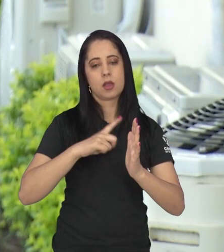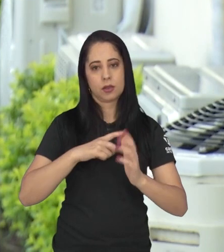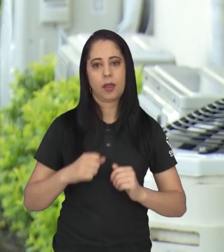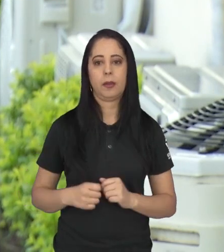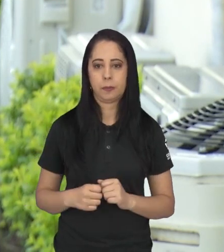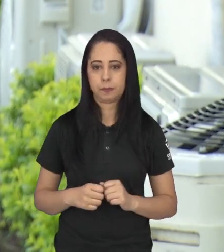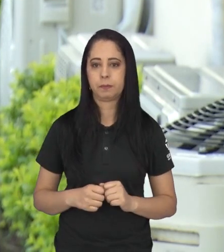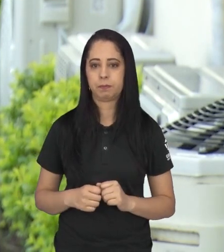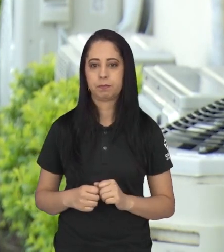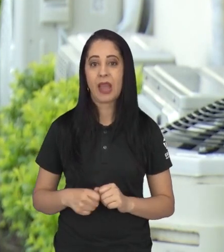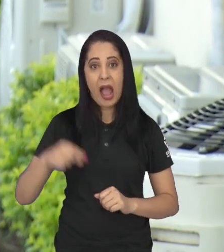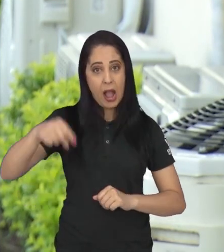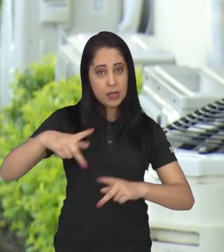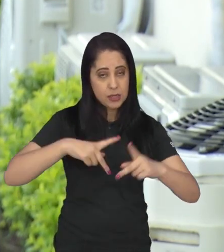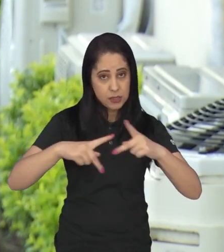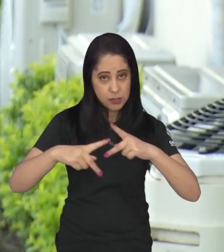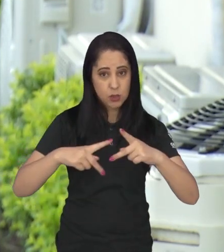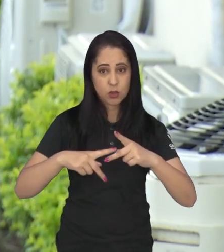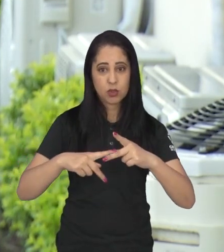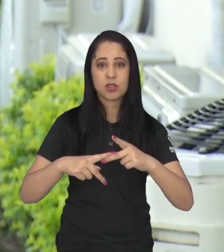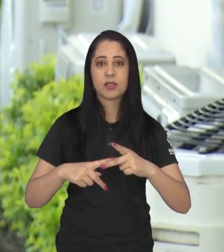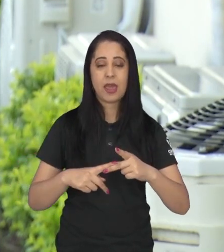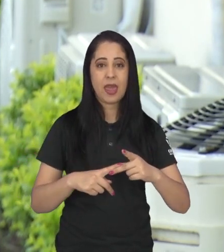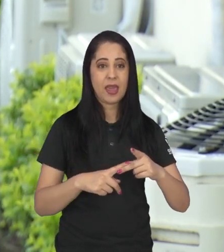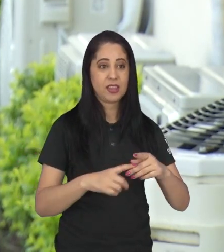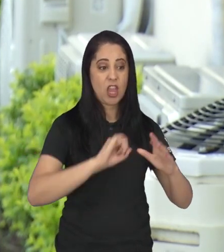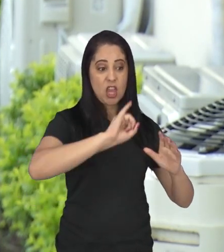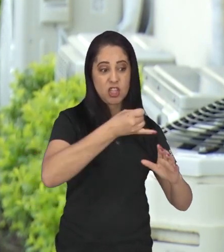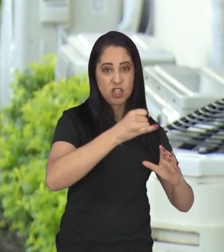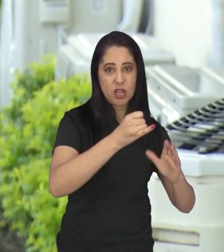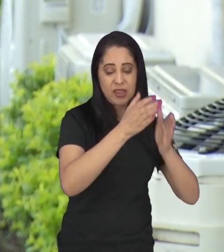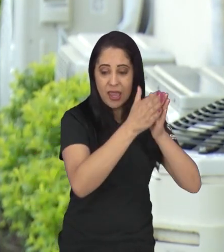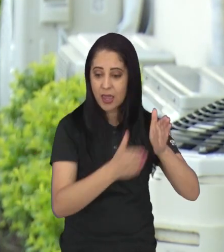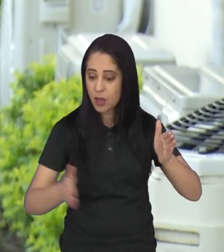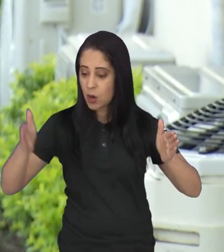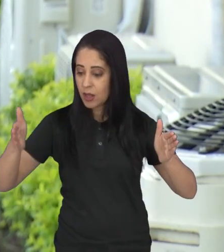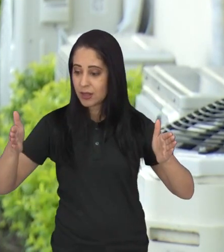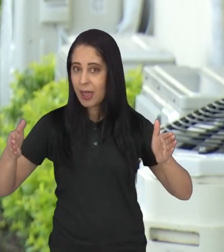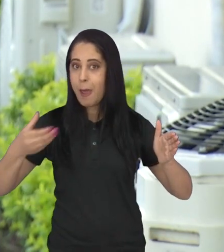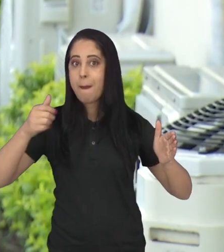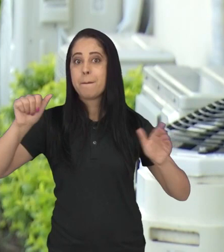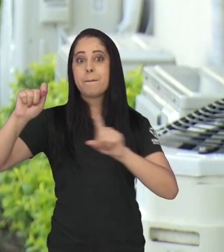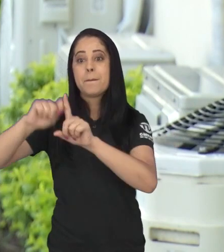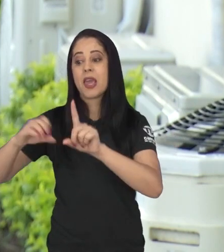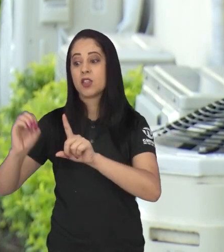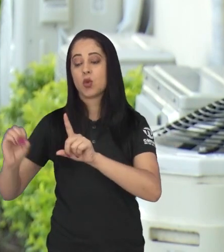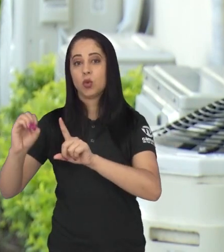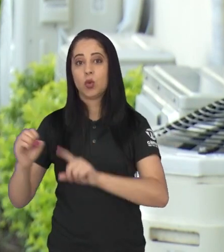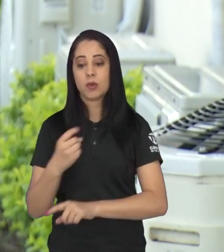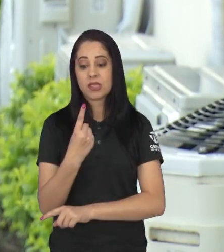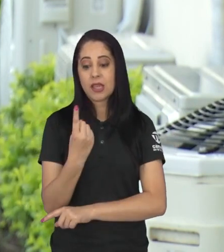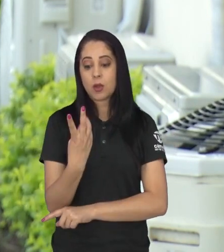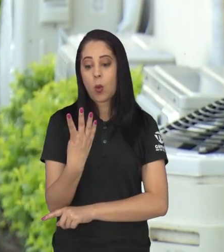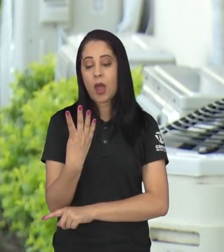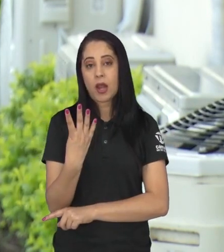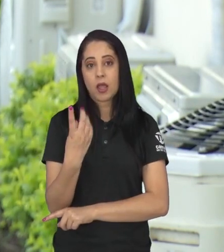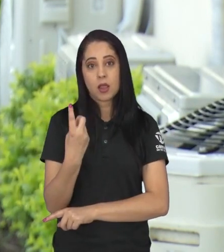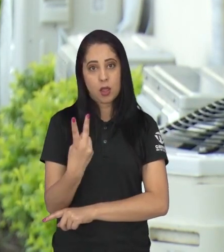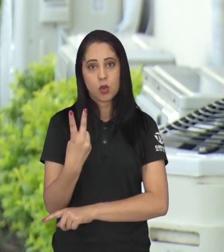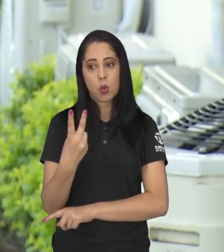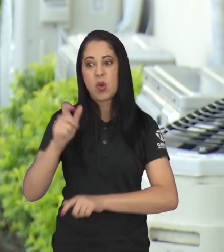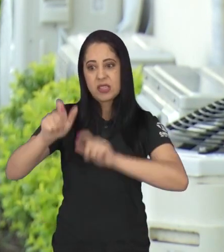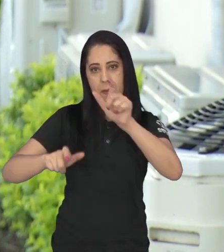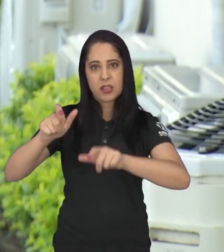com a doença no país. Aqui em São José, de janeiro a outubro desse ano, 142 pessoas